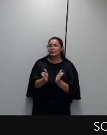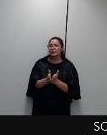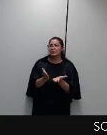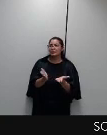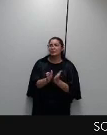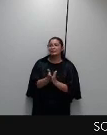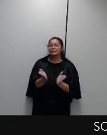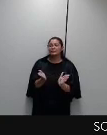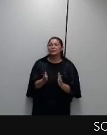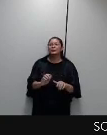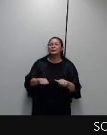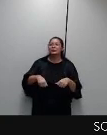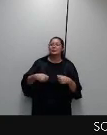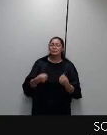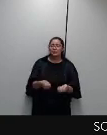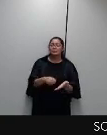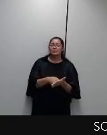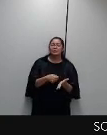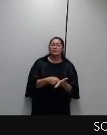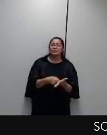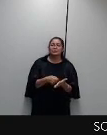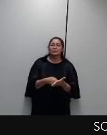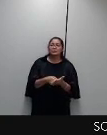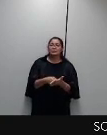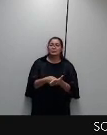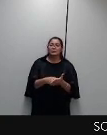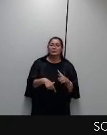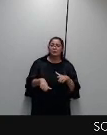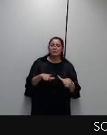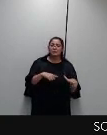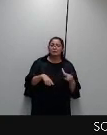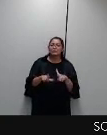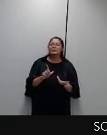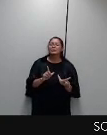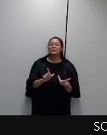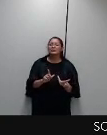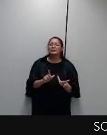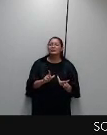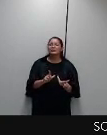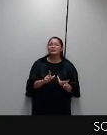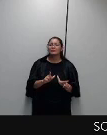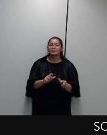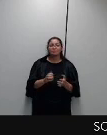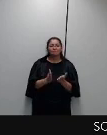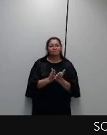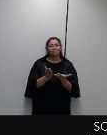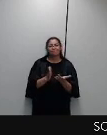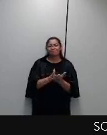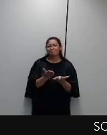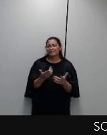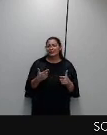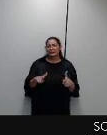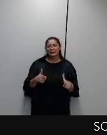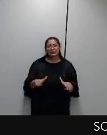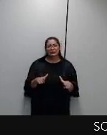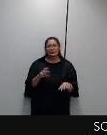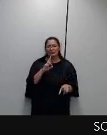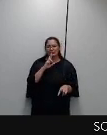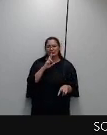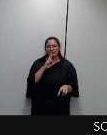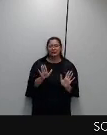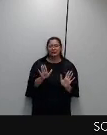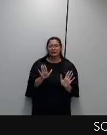das funções da serventia ser precário não não reclamaria a